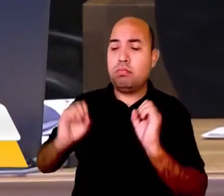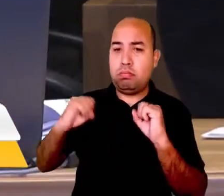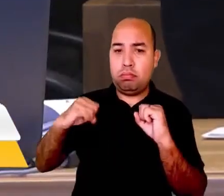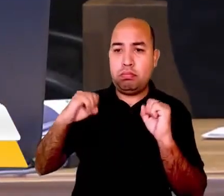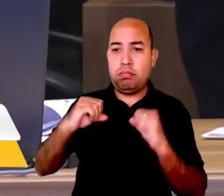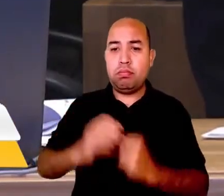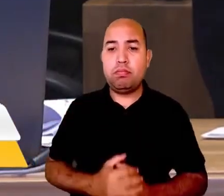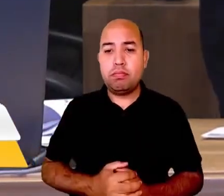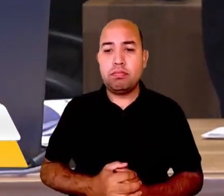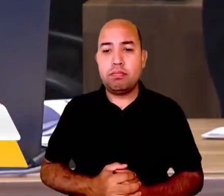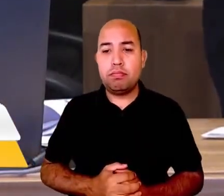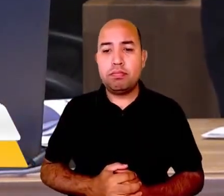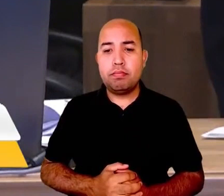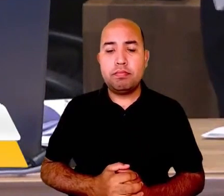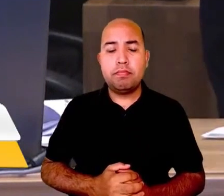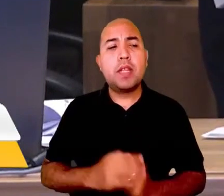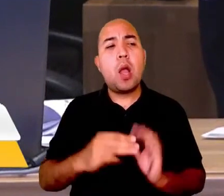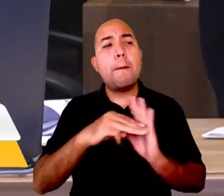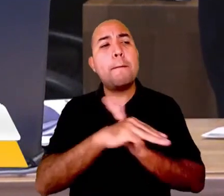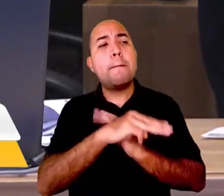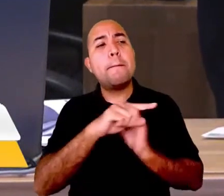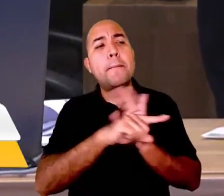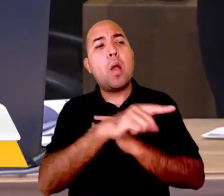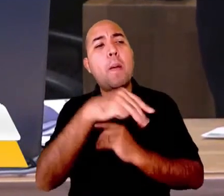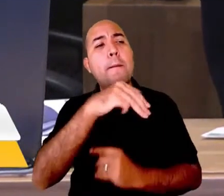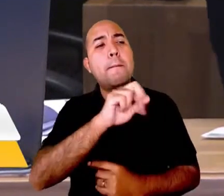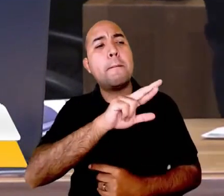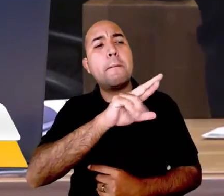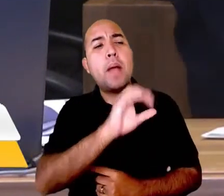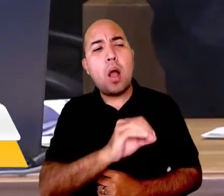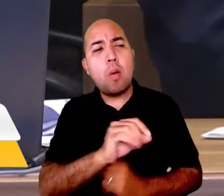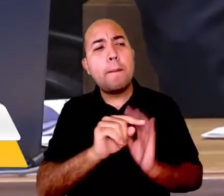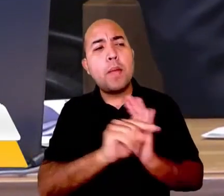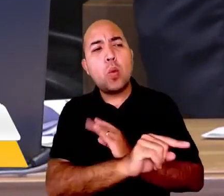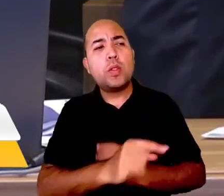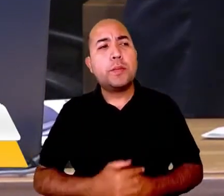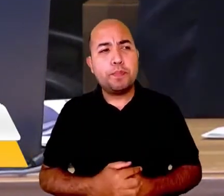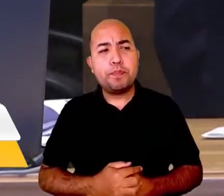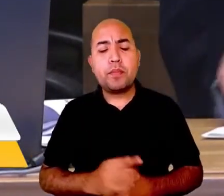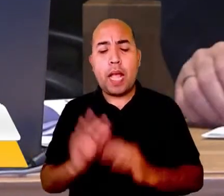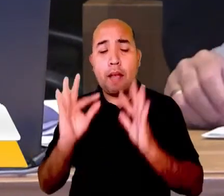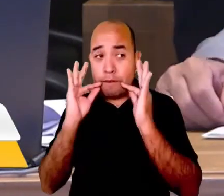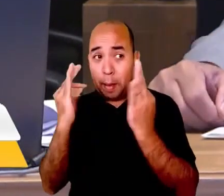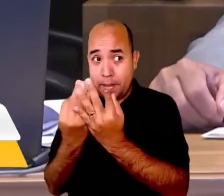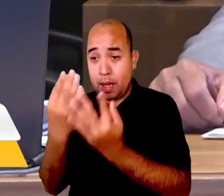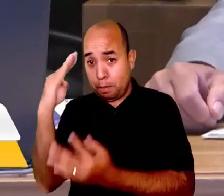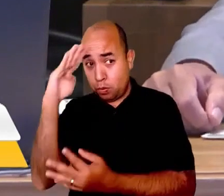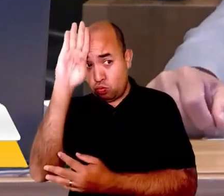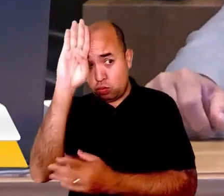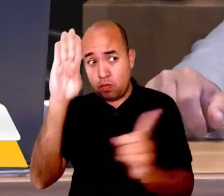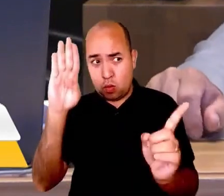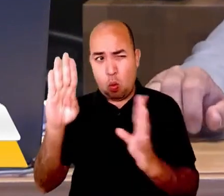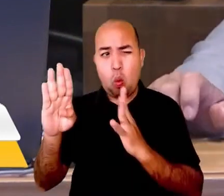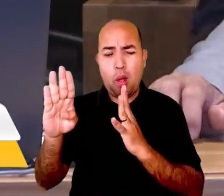Senhor Mauro Cid, há quanto tempo o senhor conhece e convive com a família Bolsonaro? Existe algum vínculo